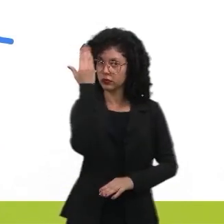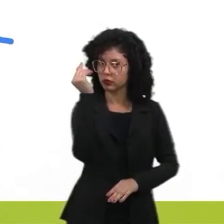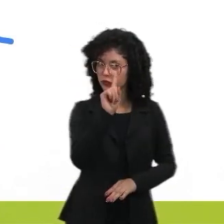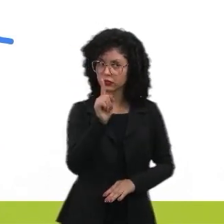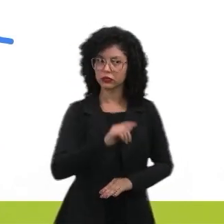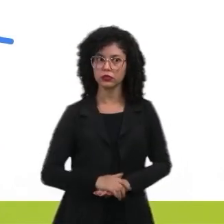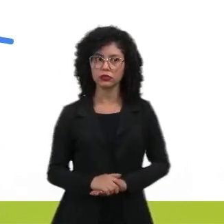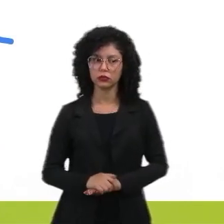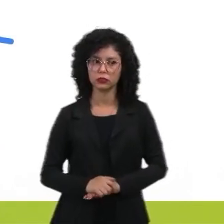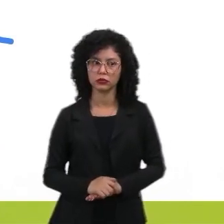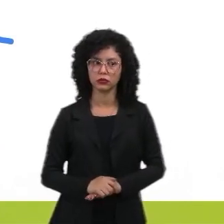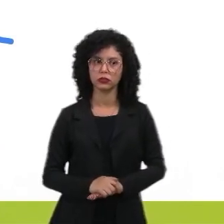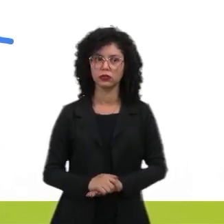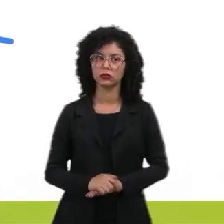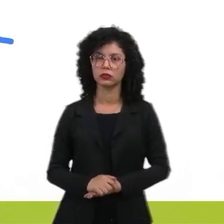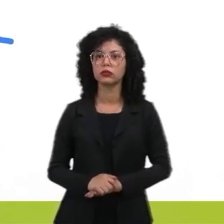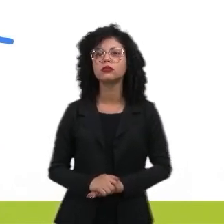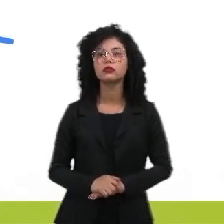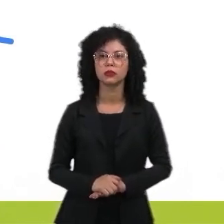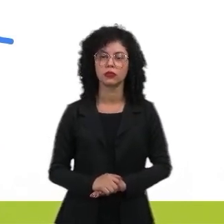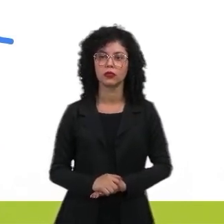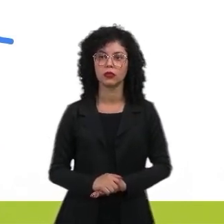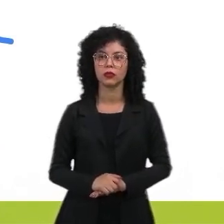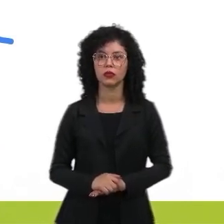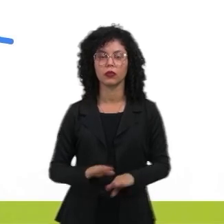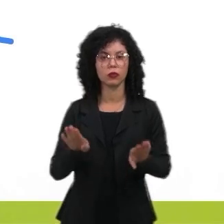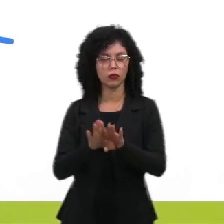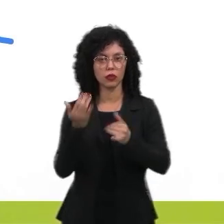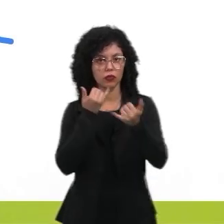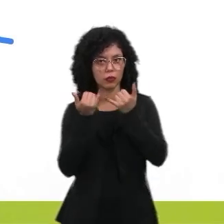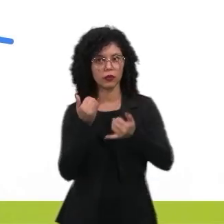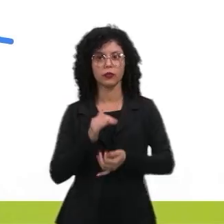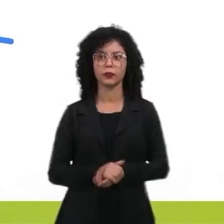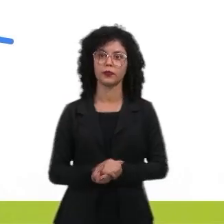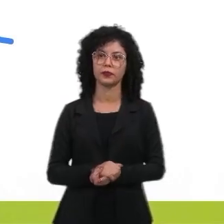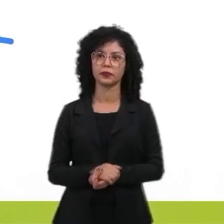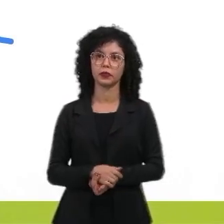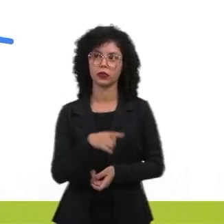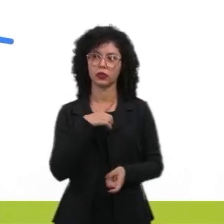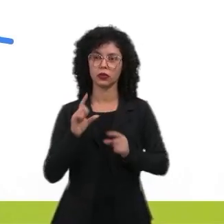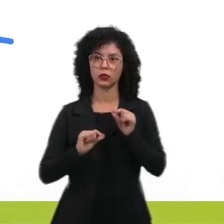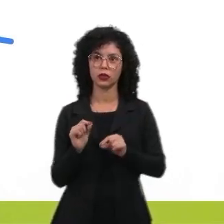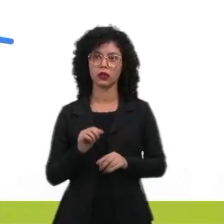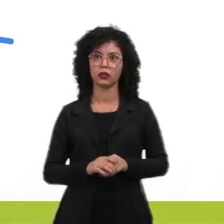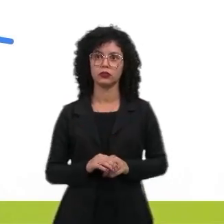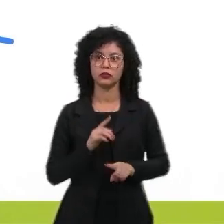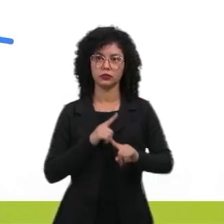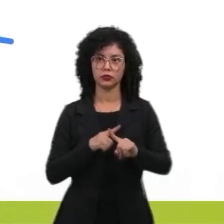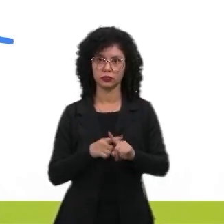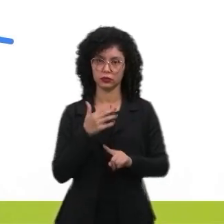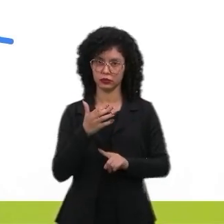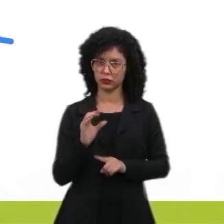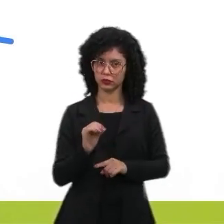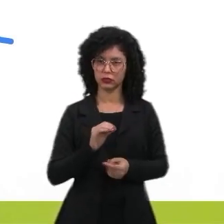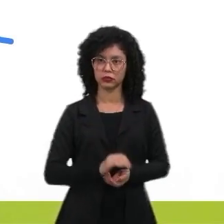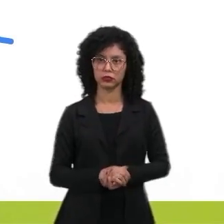tá bom? Quem está estudando grandezas e medidas aí vai ficar bem atento a essa informação. Então eu tenho aqui, ó, multiplica vezes